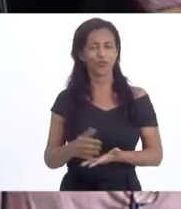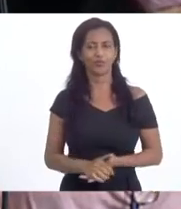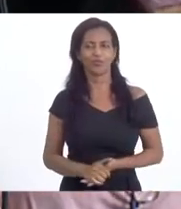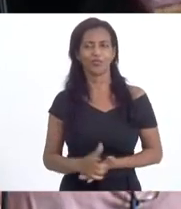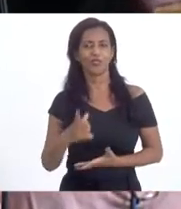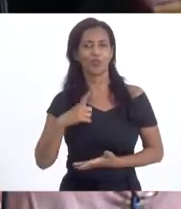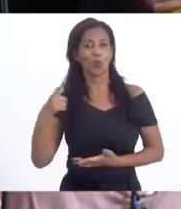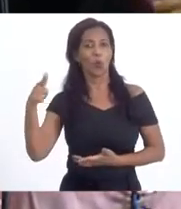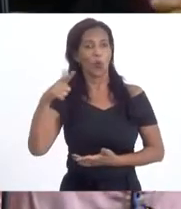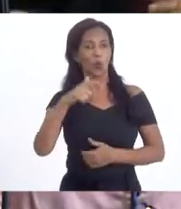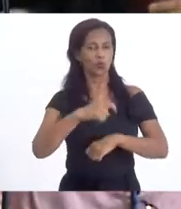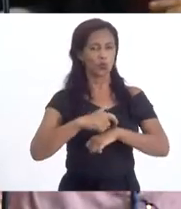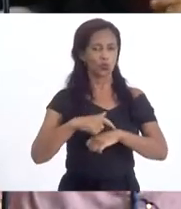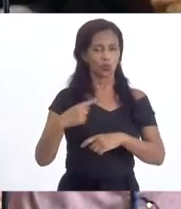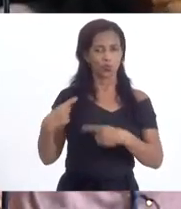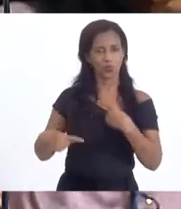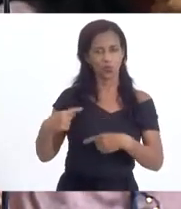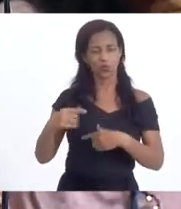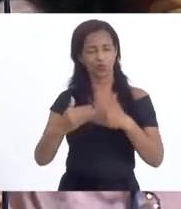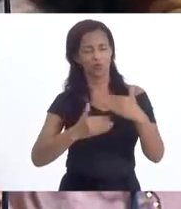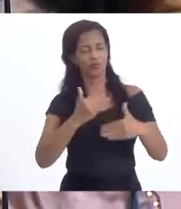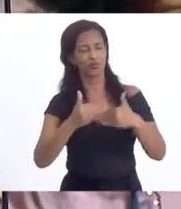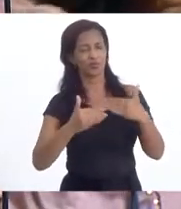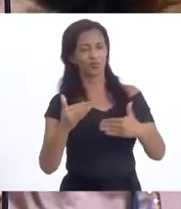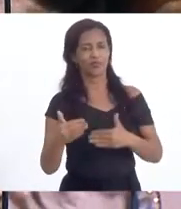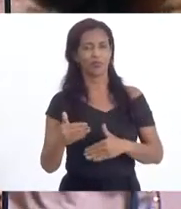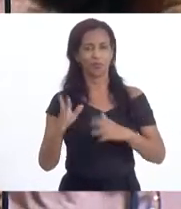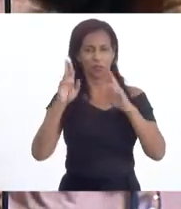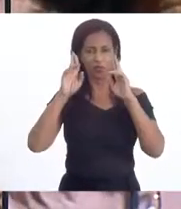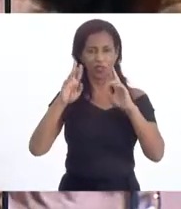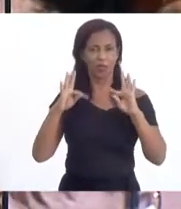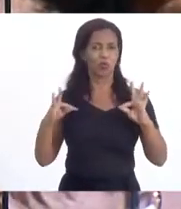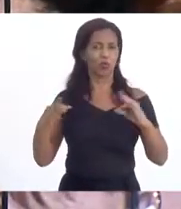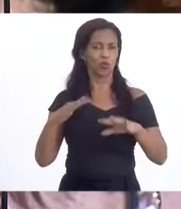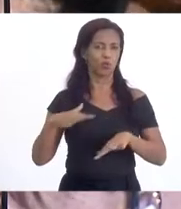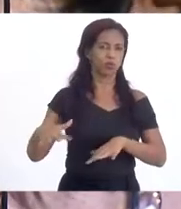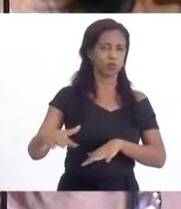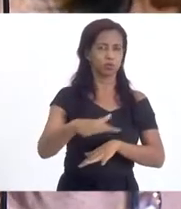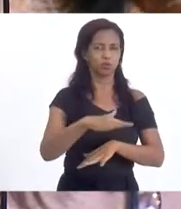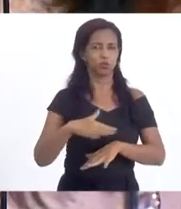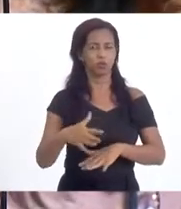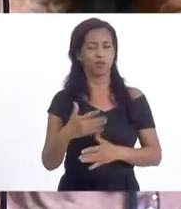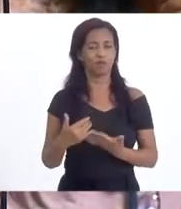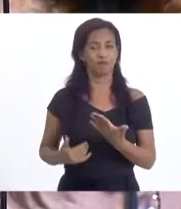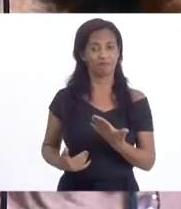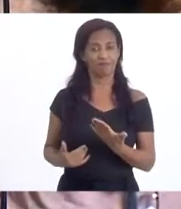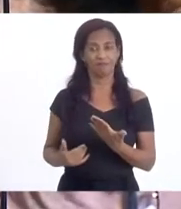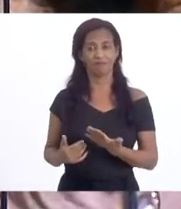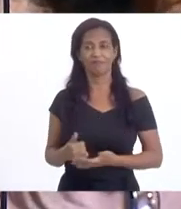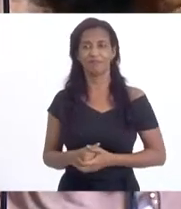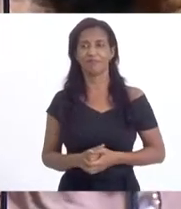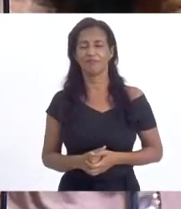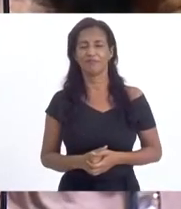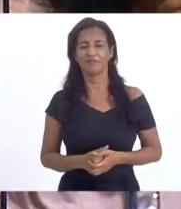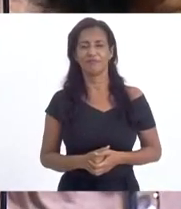outros momentos discutindo o desenvolvimento de respeito a toda a região, nosso anfitrião,